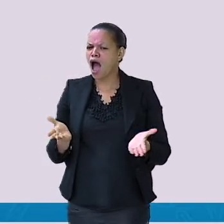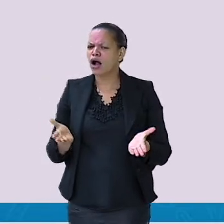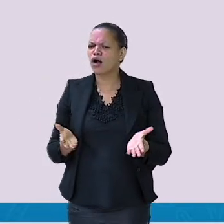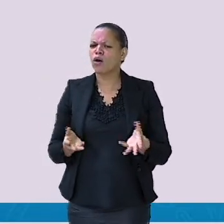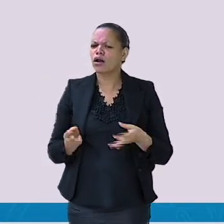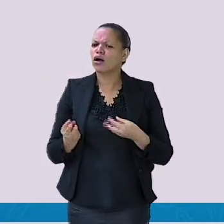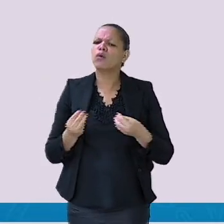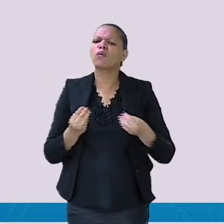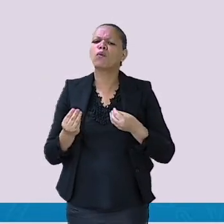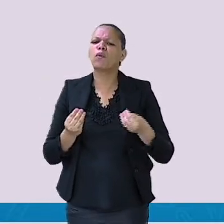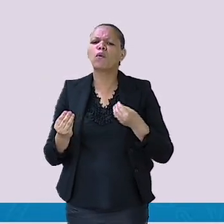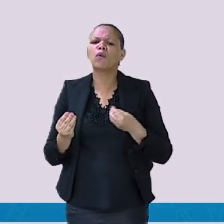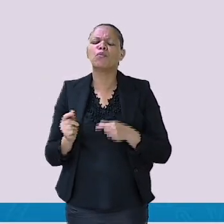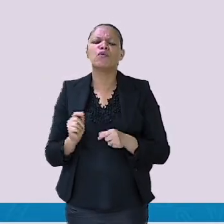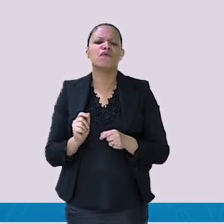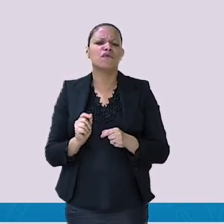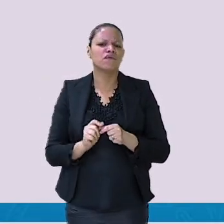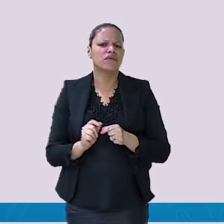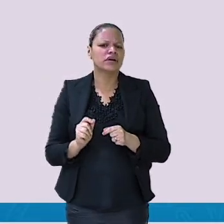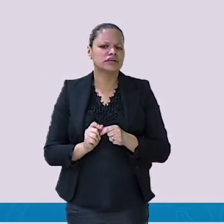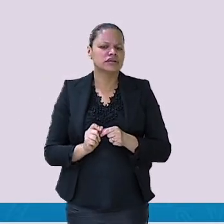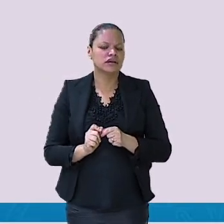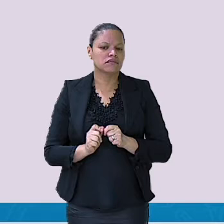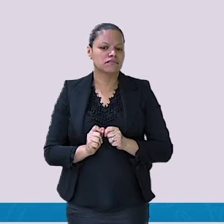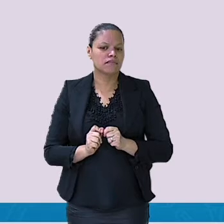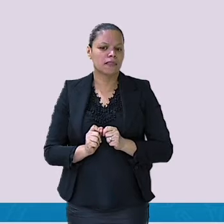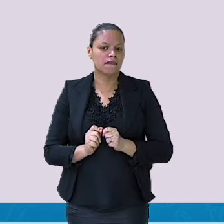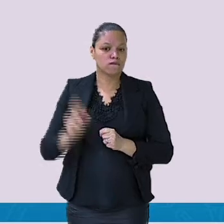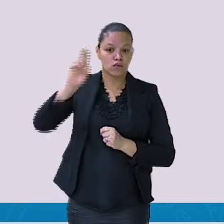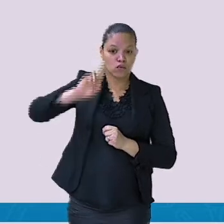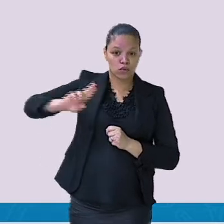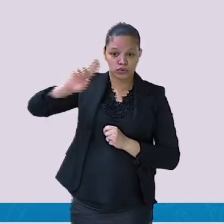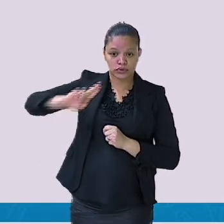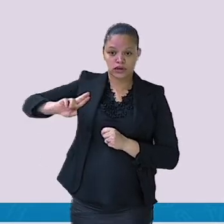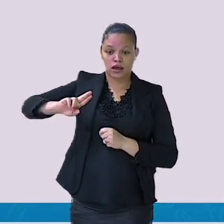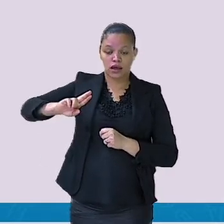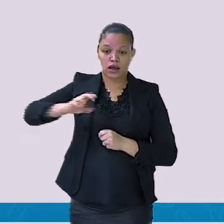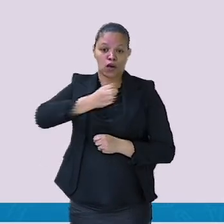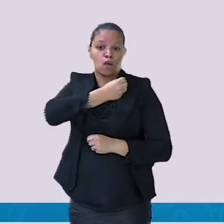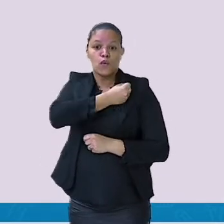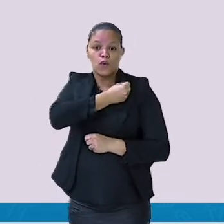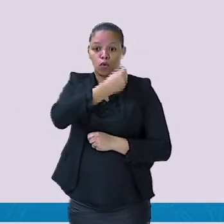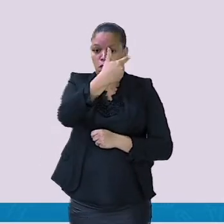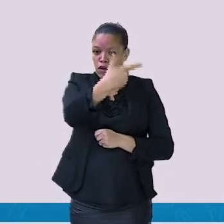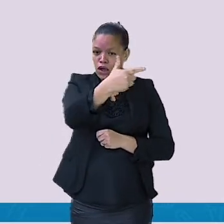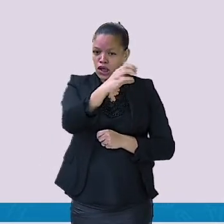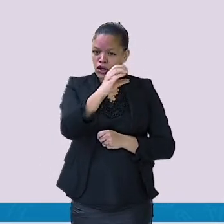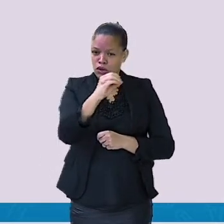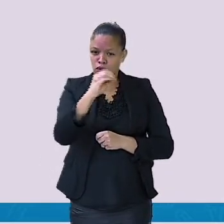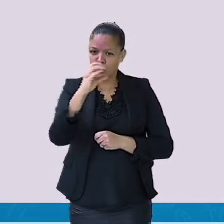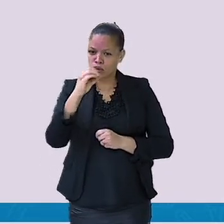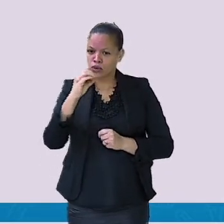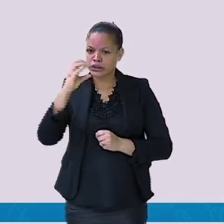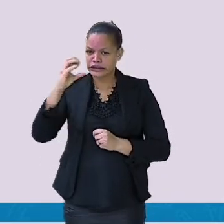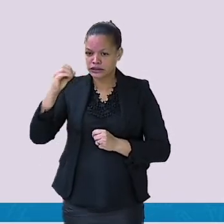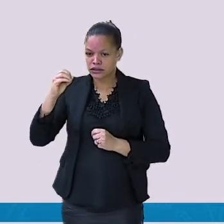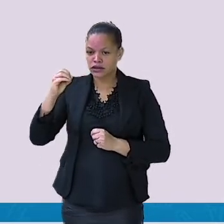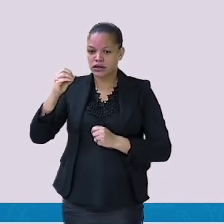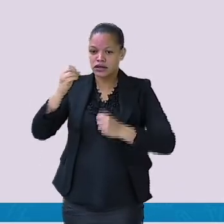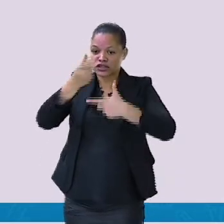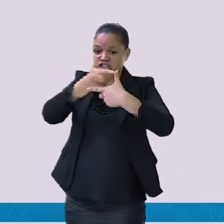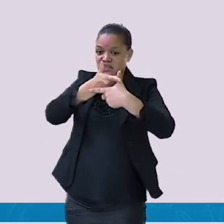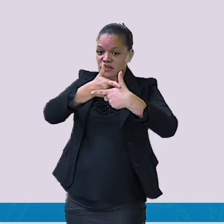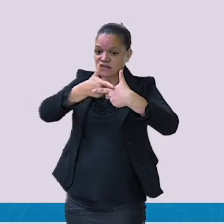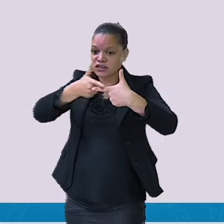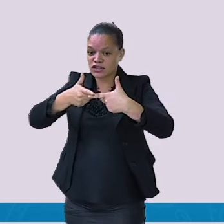litro ou do mililitro. Eu vou pegar o número 2000 e dividir por 5, ok? Então, aqui eu tenho 2.000 mililitros dividido